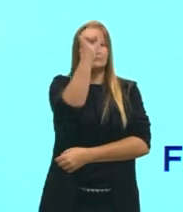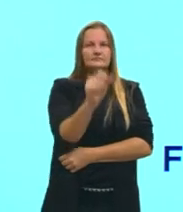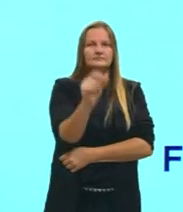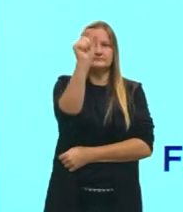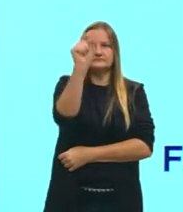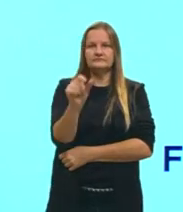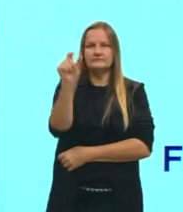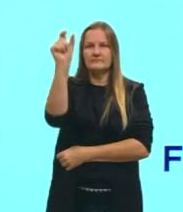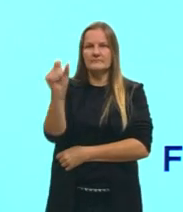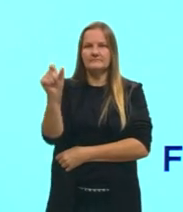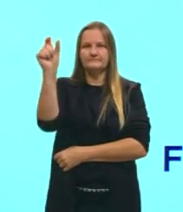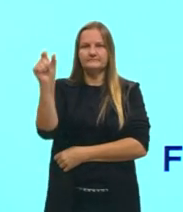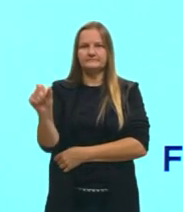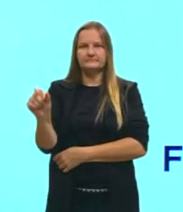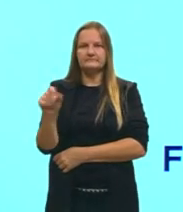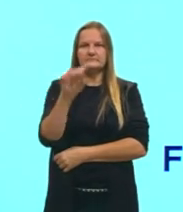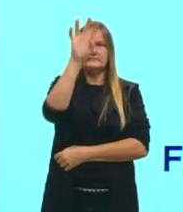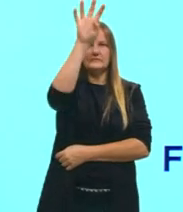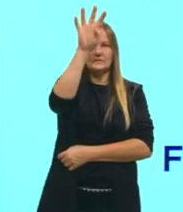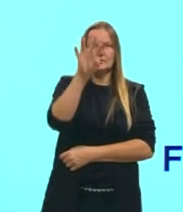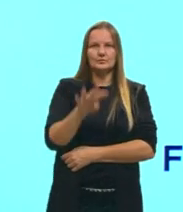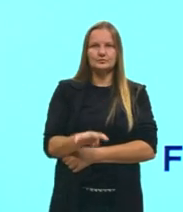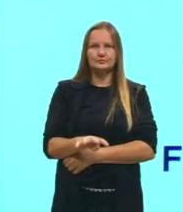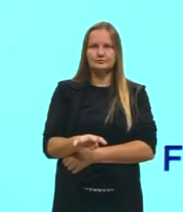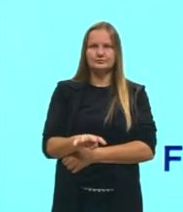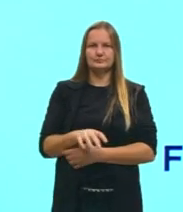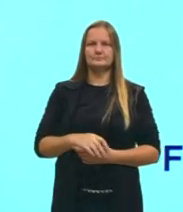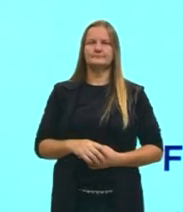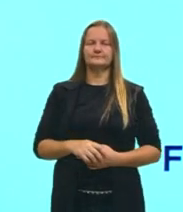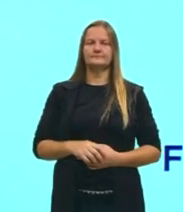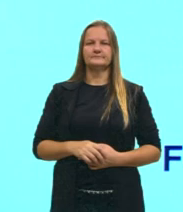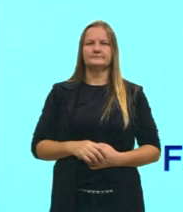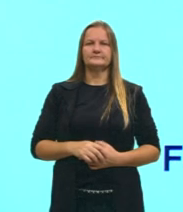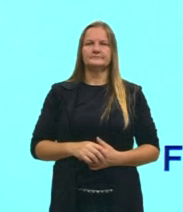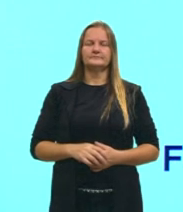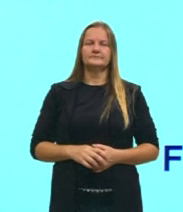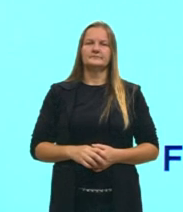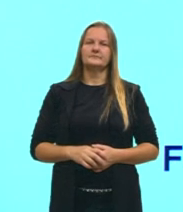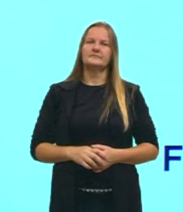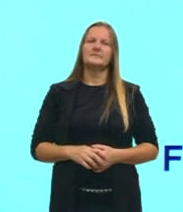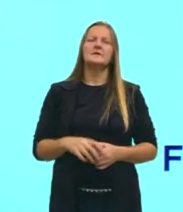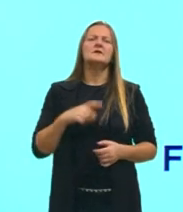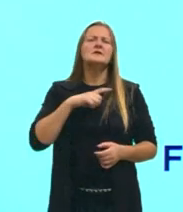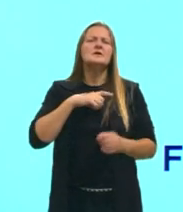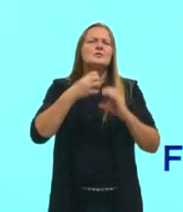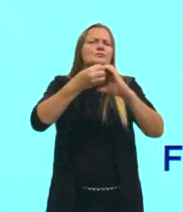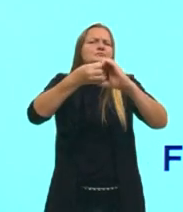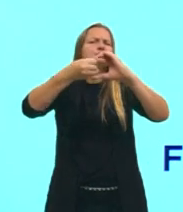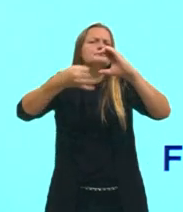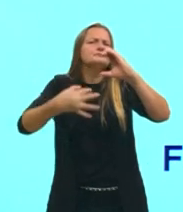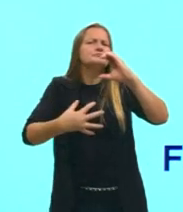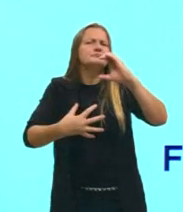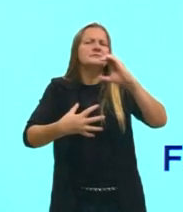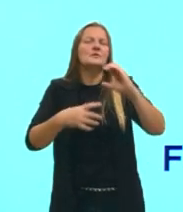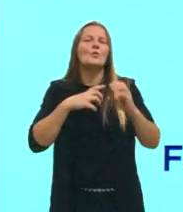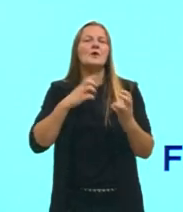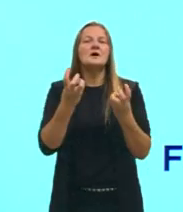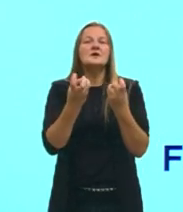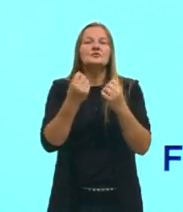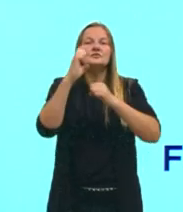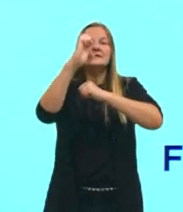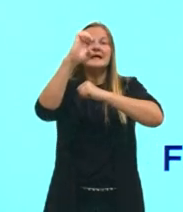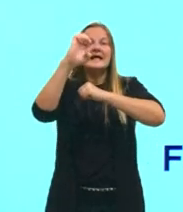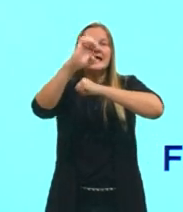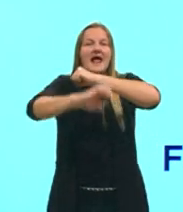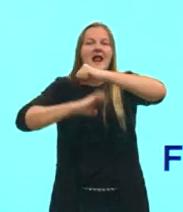são as linhas colunas né verticais da Tabela Periódica que define o número de elétrons